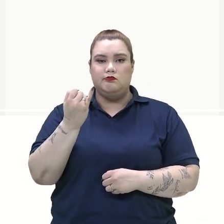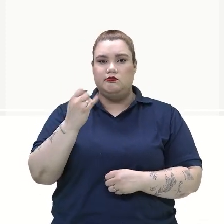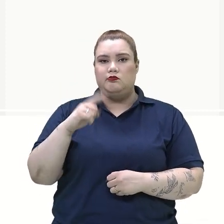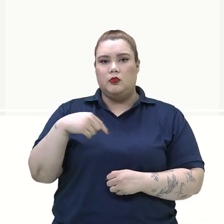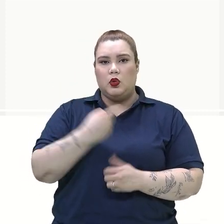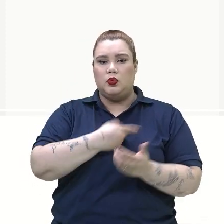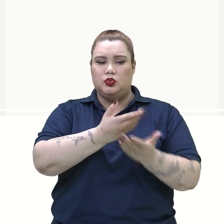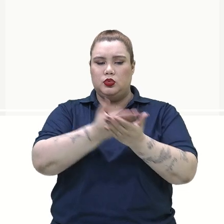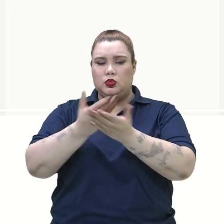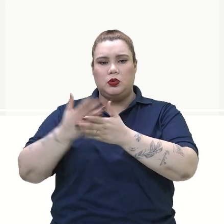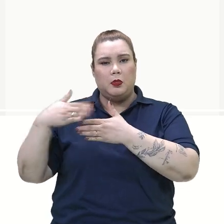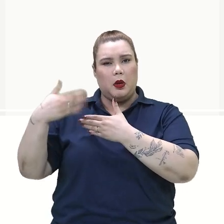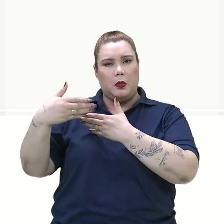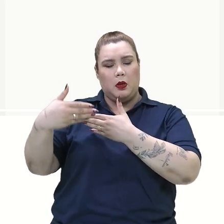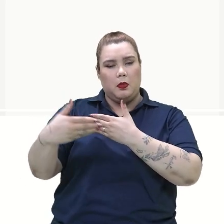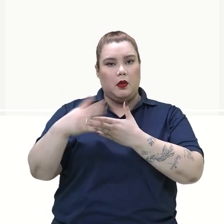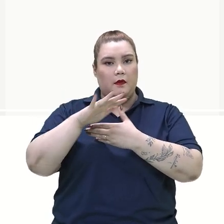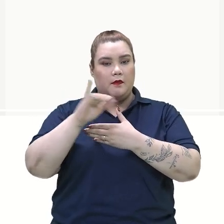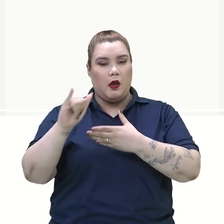dos nossos estudos